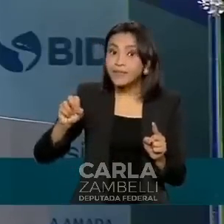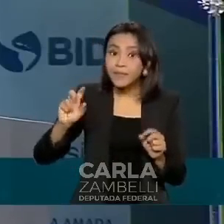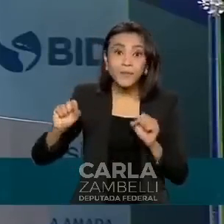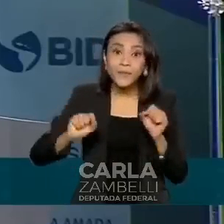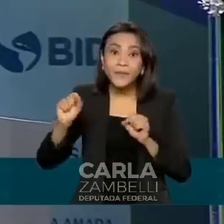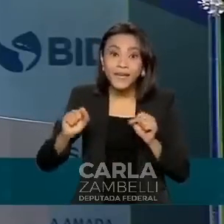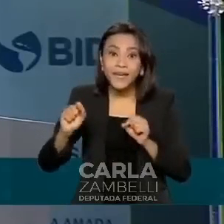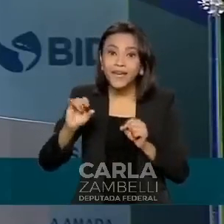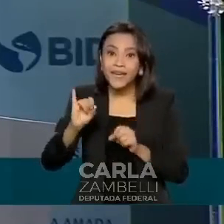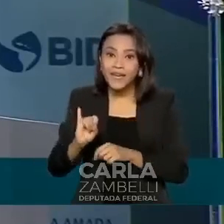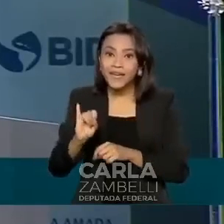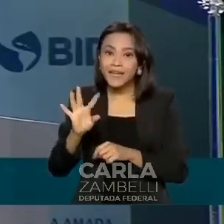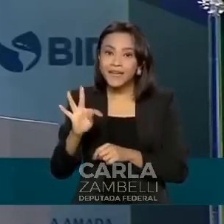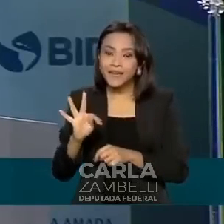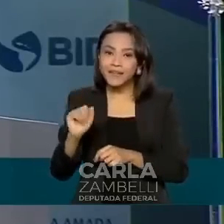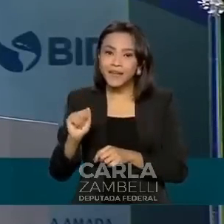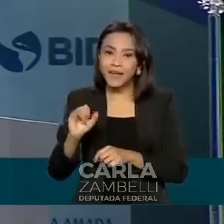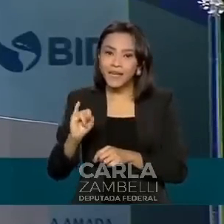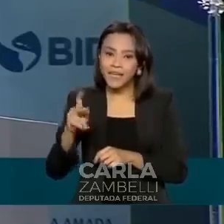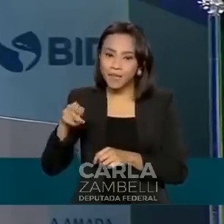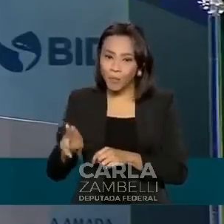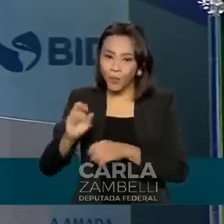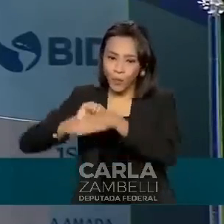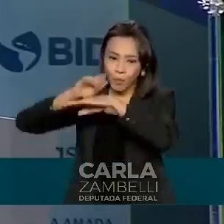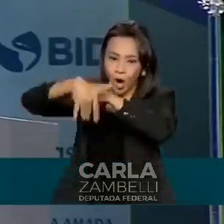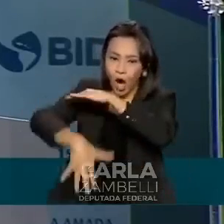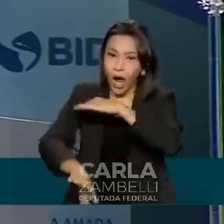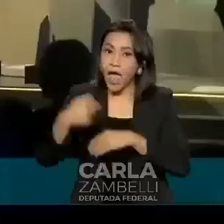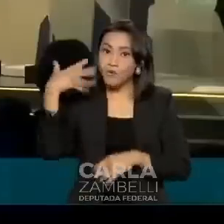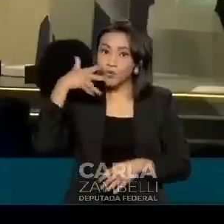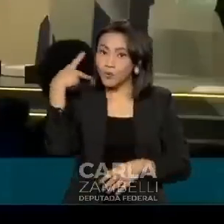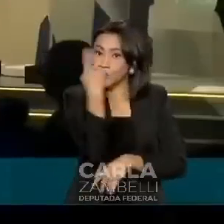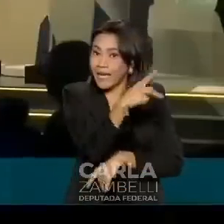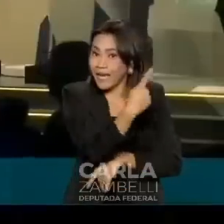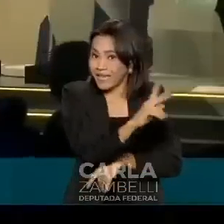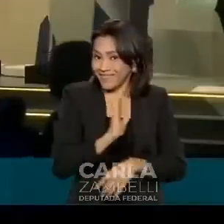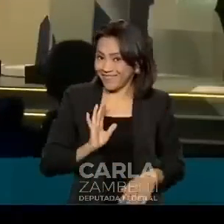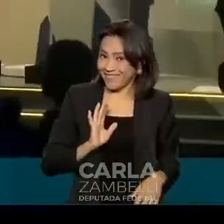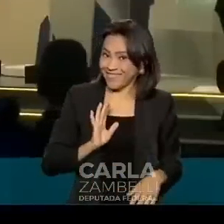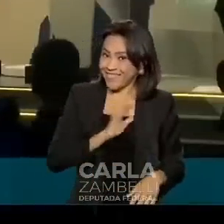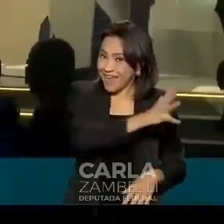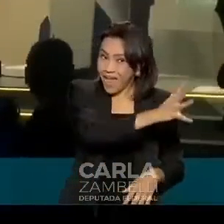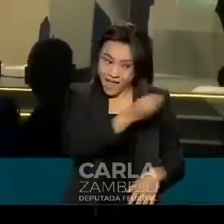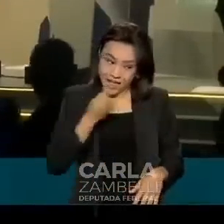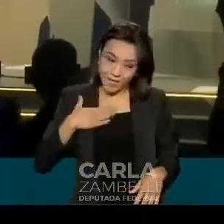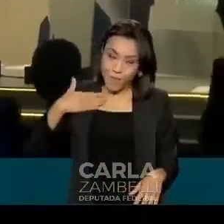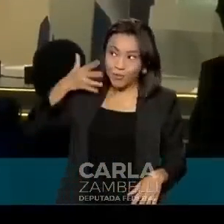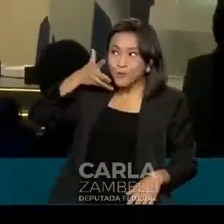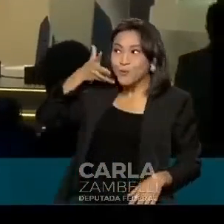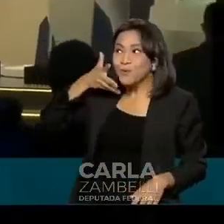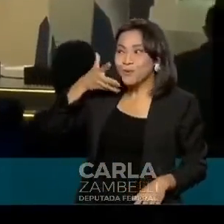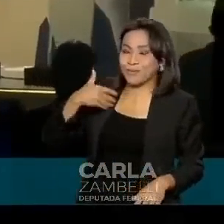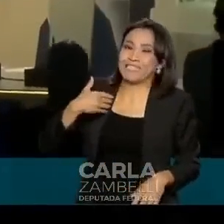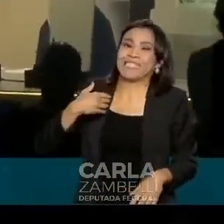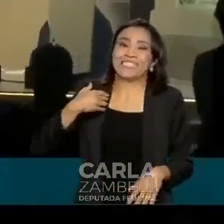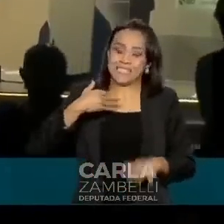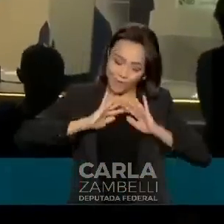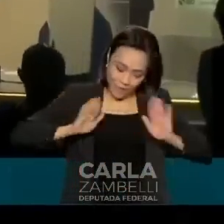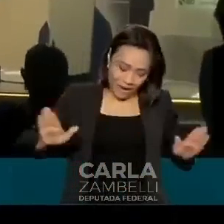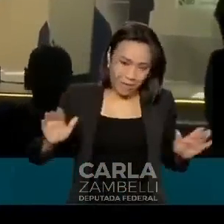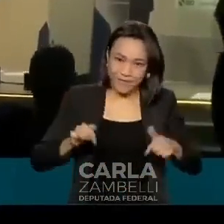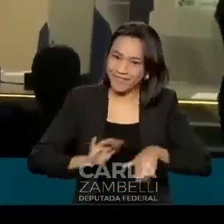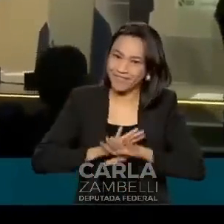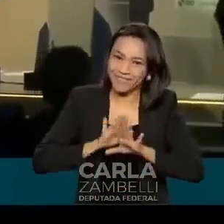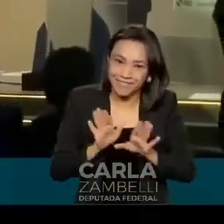em Itaipuaçu e e essa pessoa o presente eu fico por aqui então eu fico por aqui dizendo se